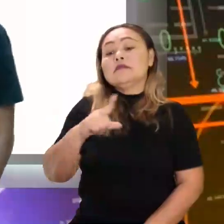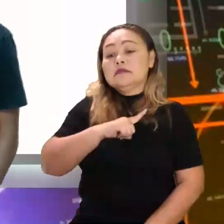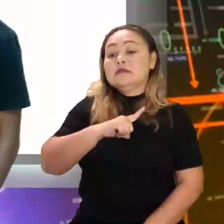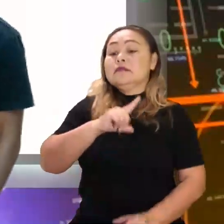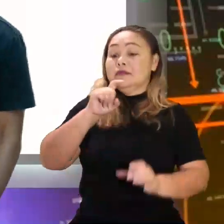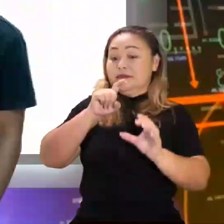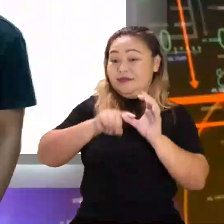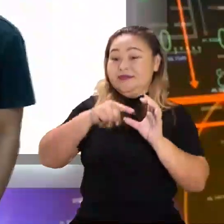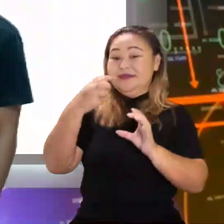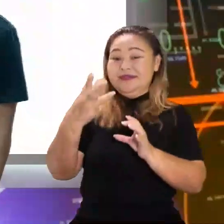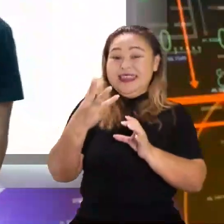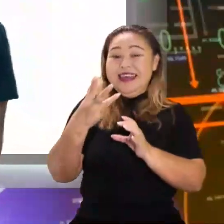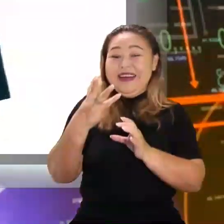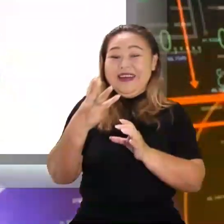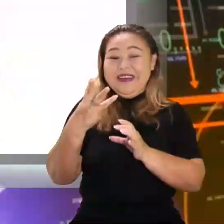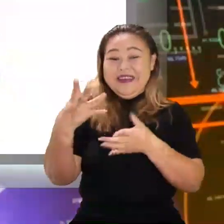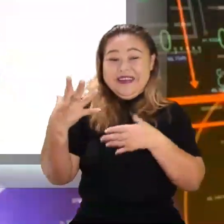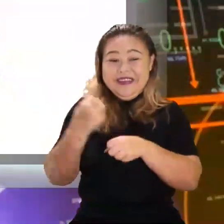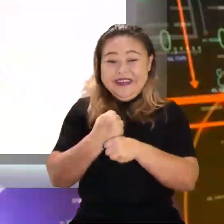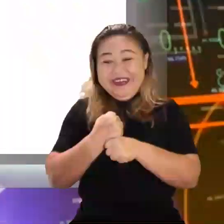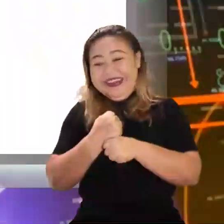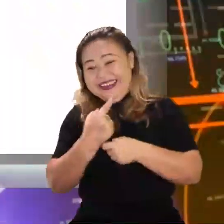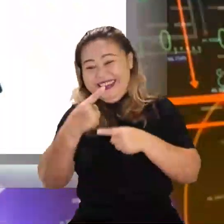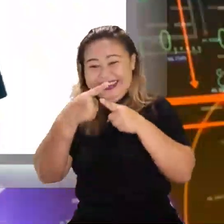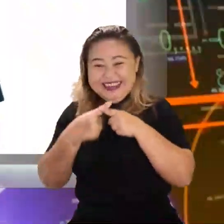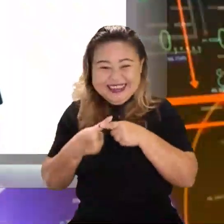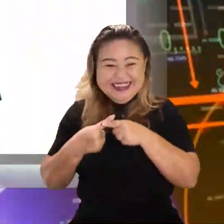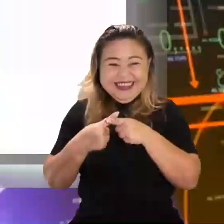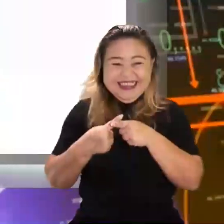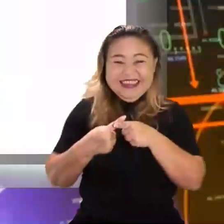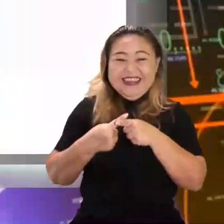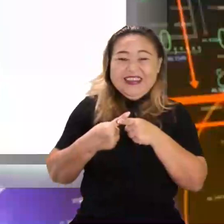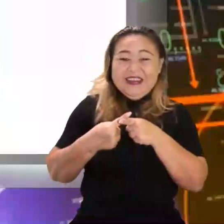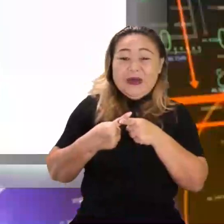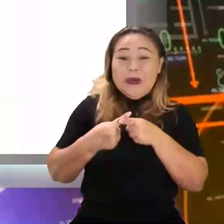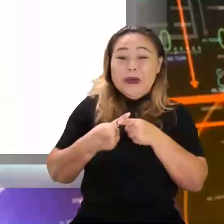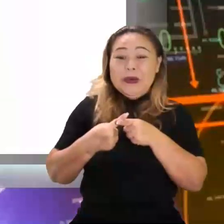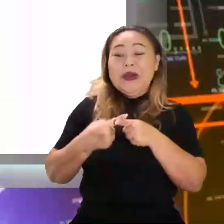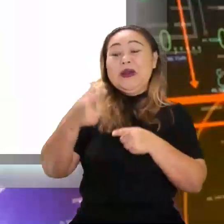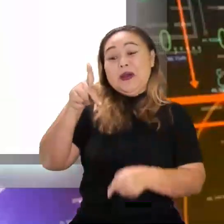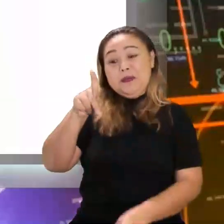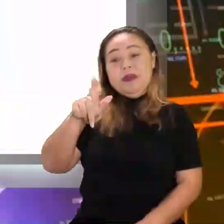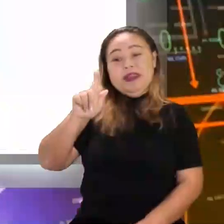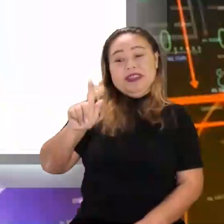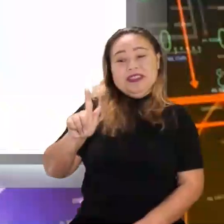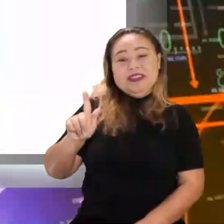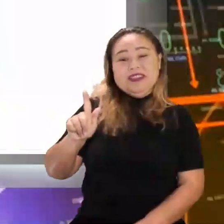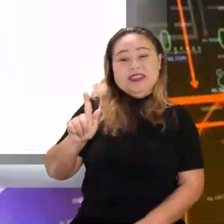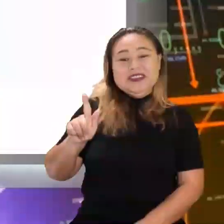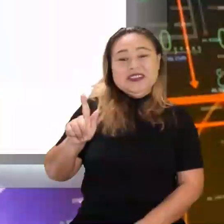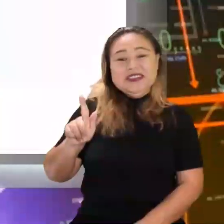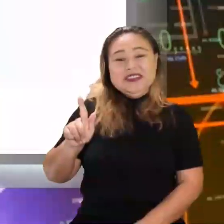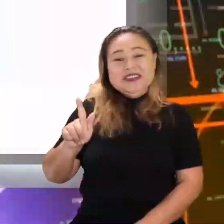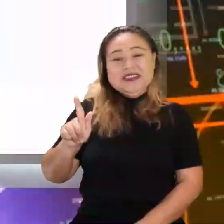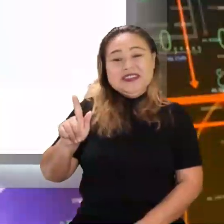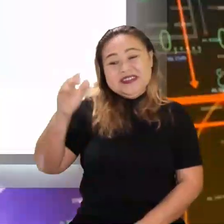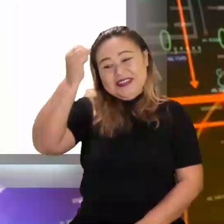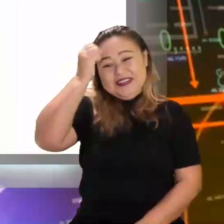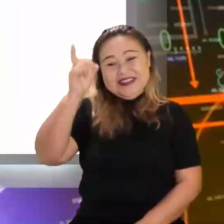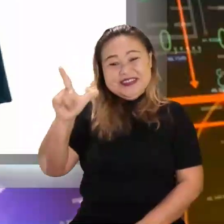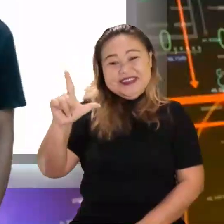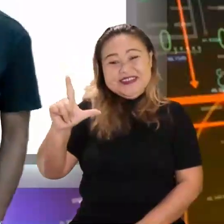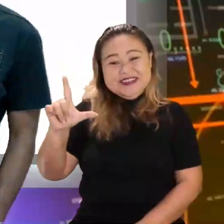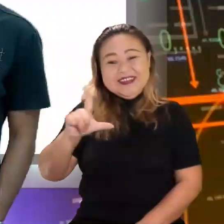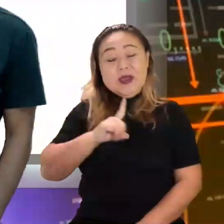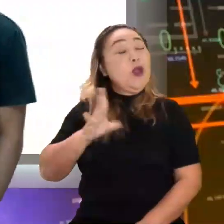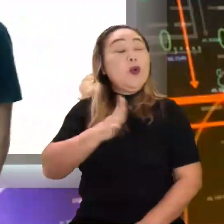3, não era? Mas somou, multiplicou, a gente está falando de... Ah, é PG. PG, olha aí, fica esperto. É porque a Raquel